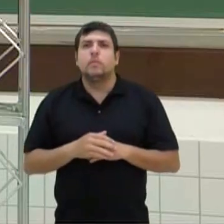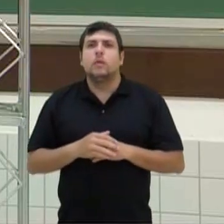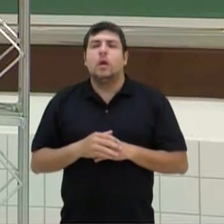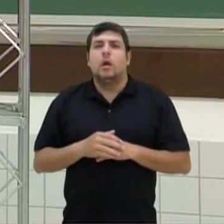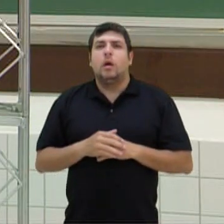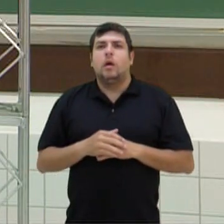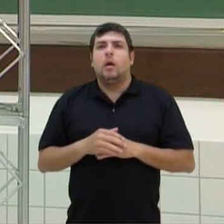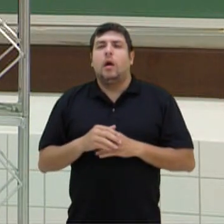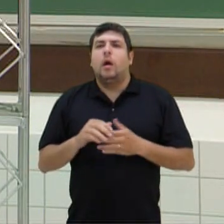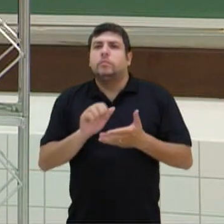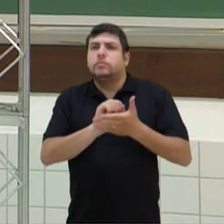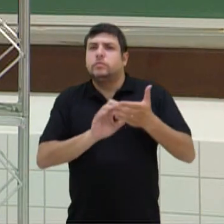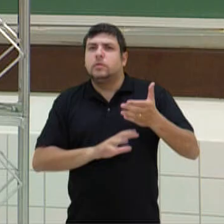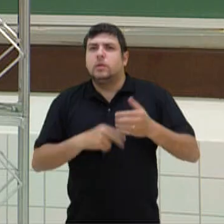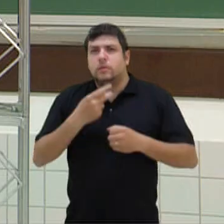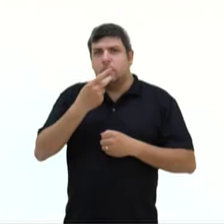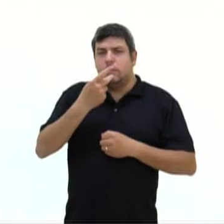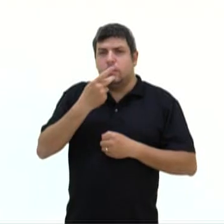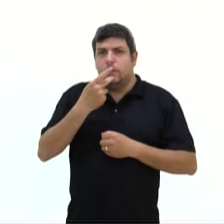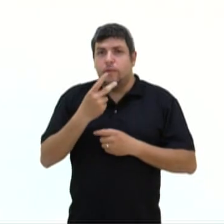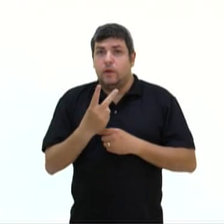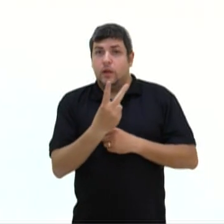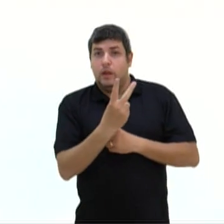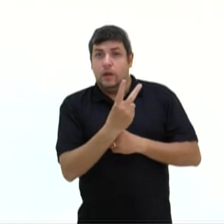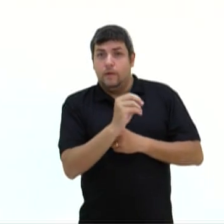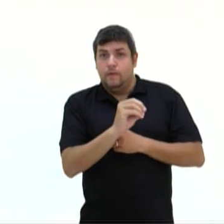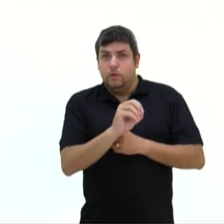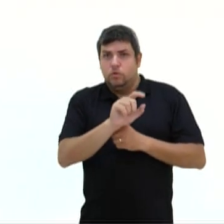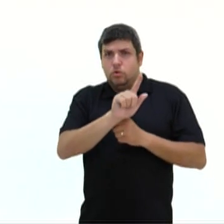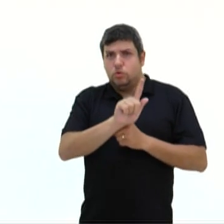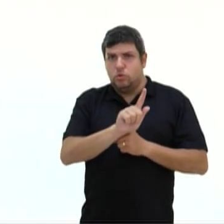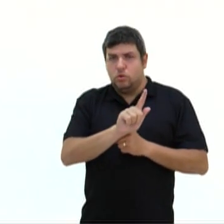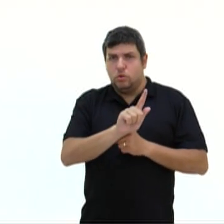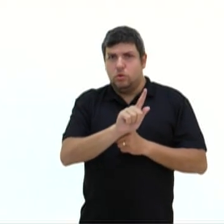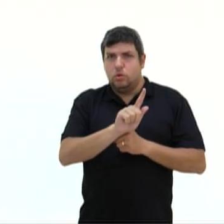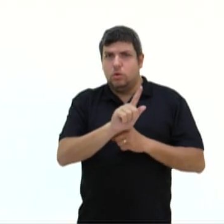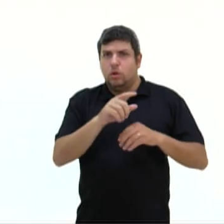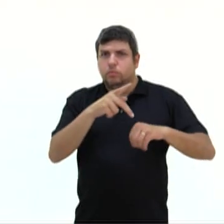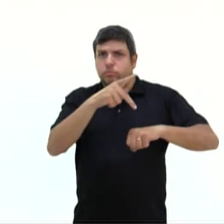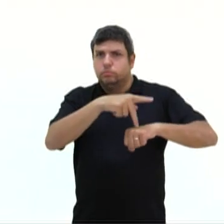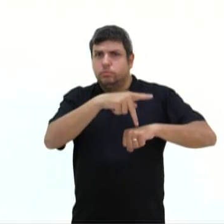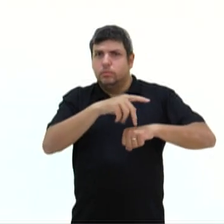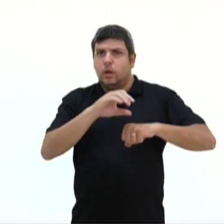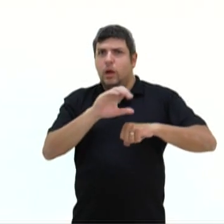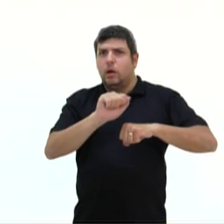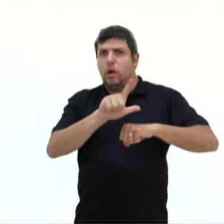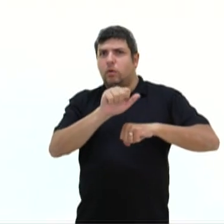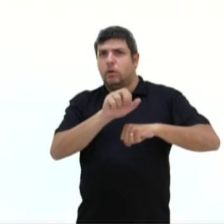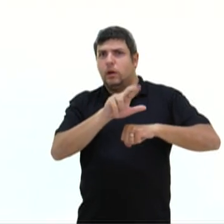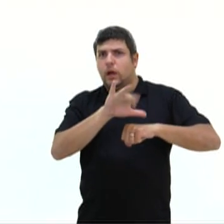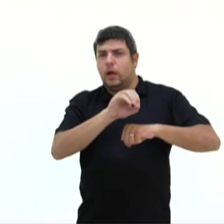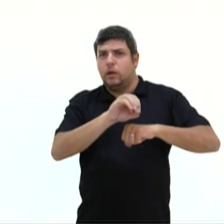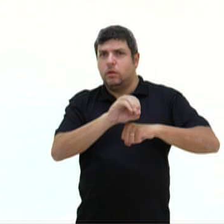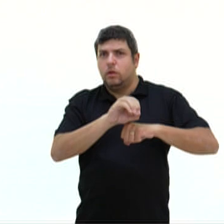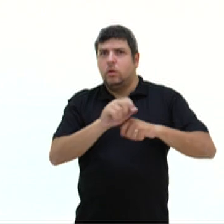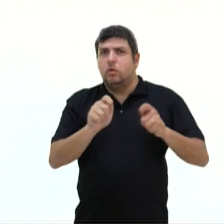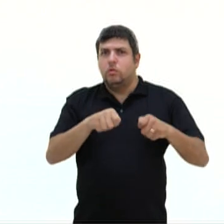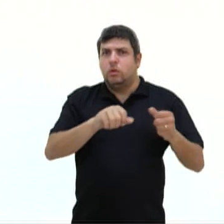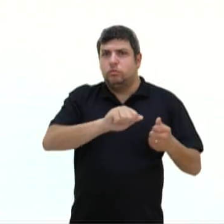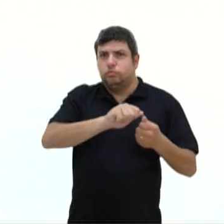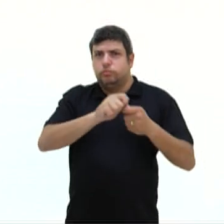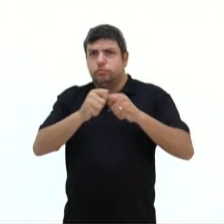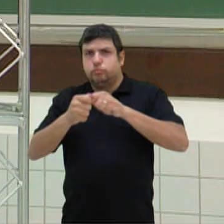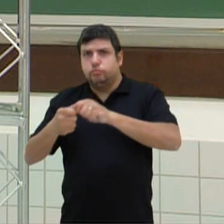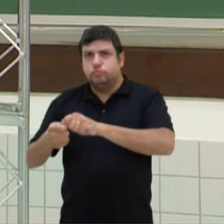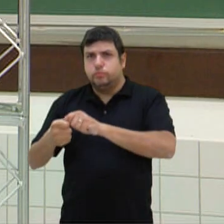amostra de 20 gramas de calcário produziu 10 gramas de cal viva, tá? E ele quer saber qual que é o rendimento dessa reação,